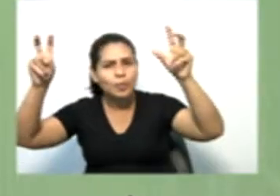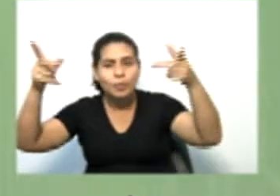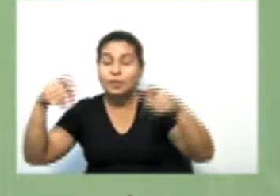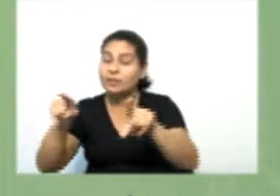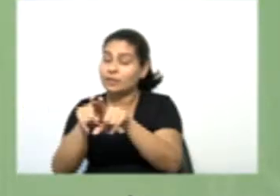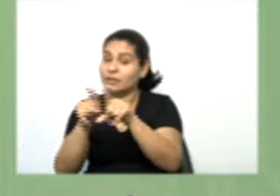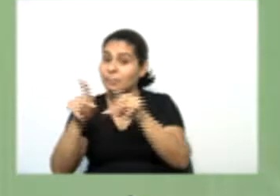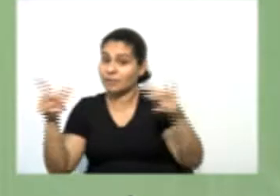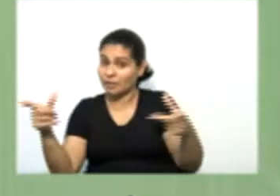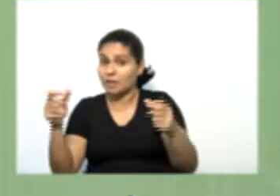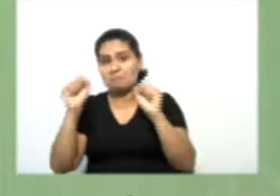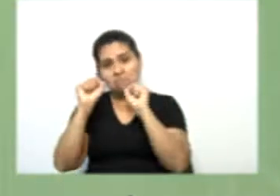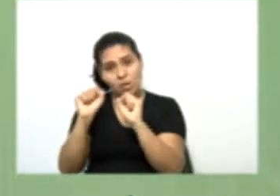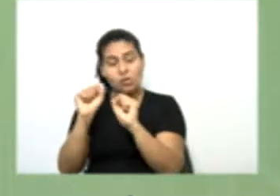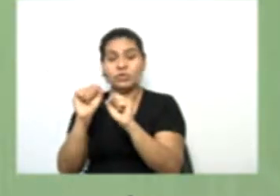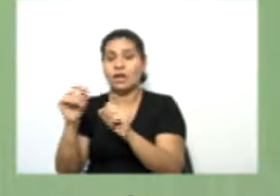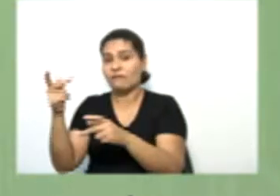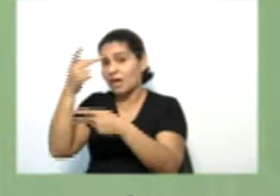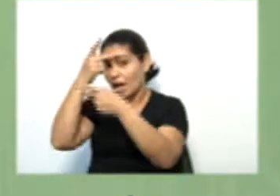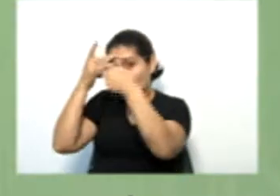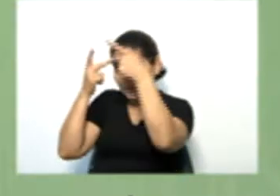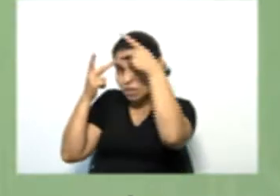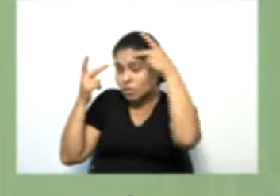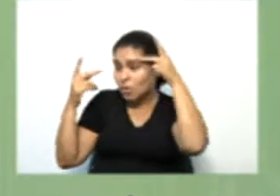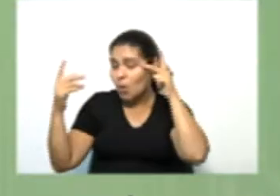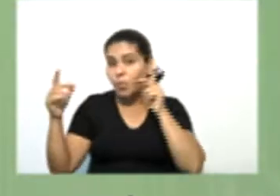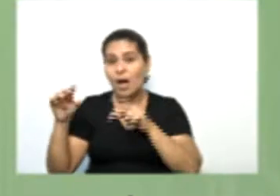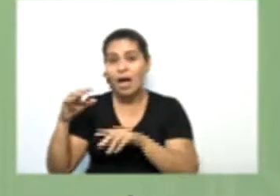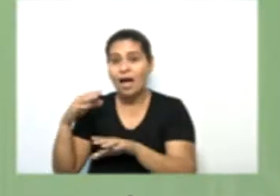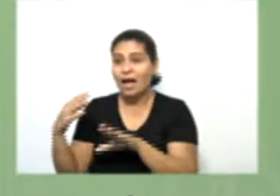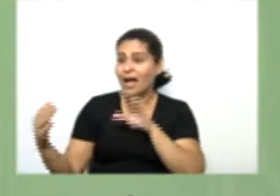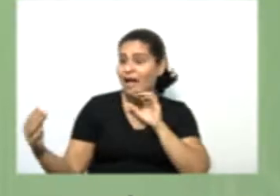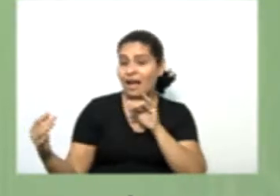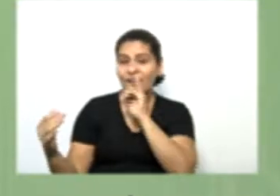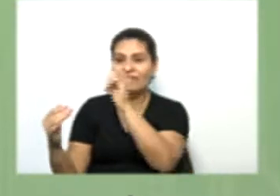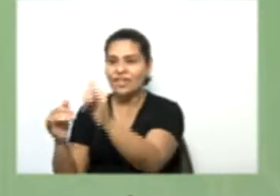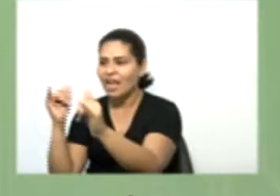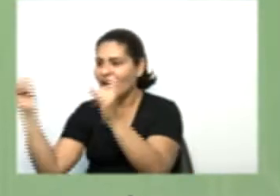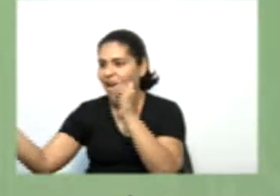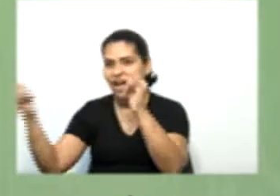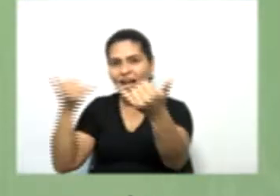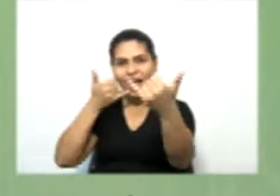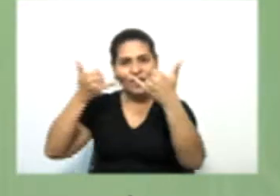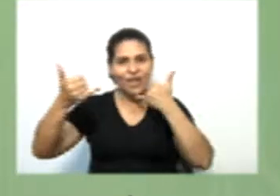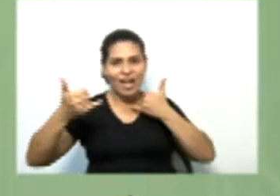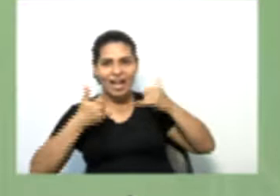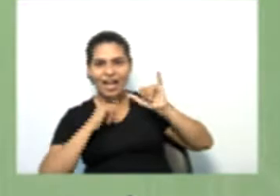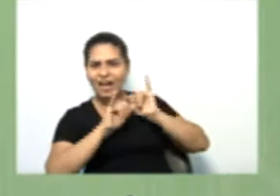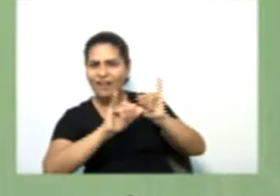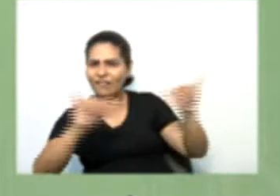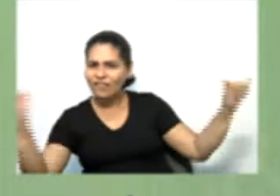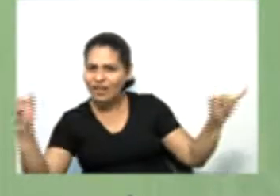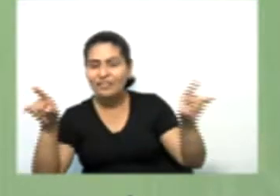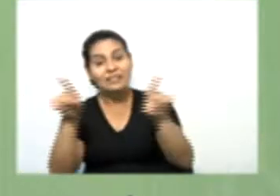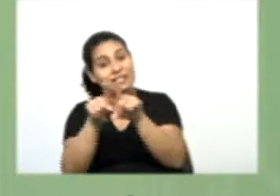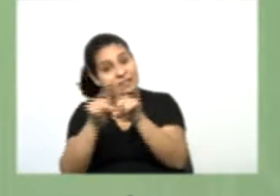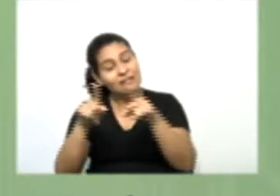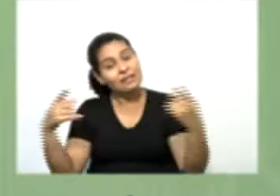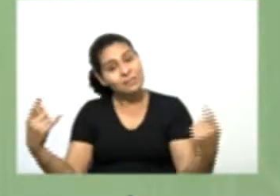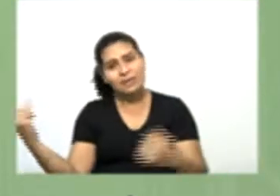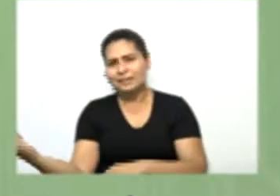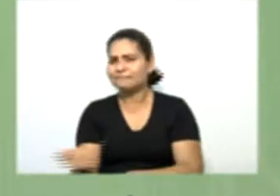que pode ser transmitida de pessoa a pessoa, ok? é base de